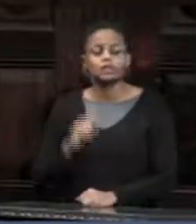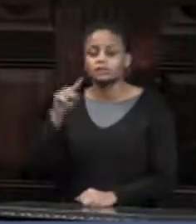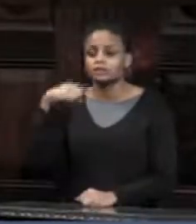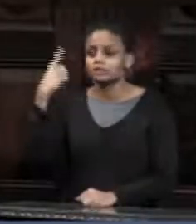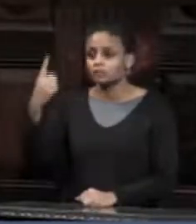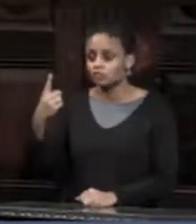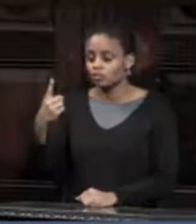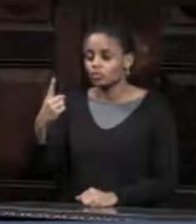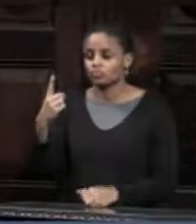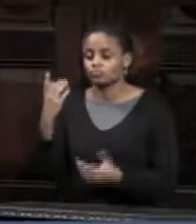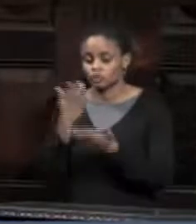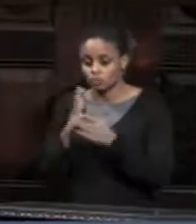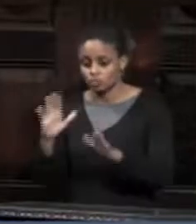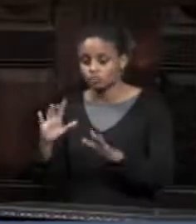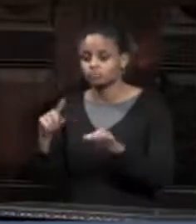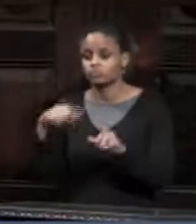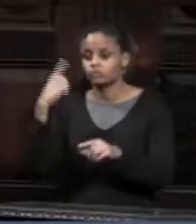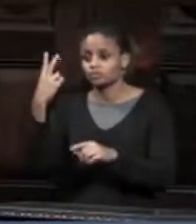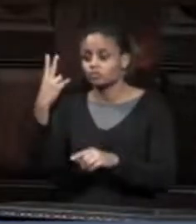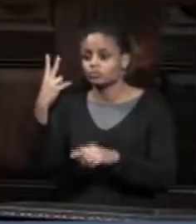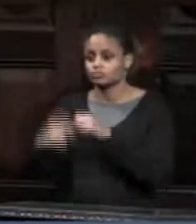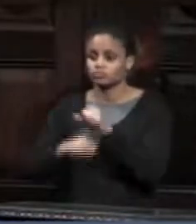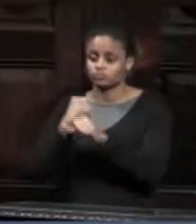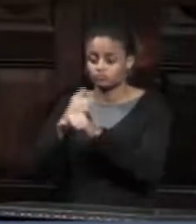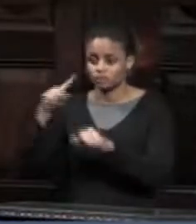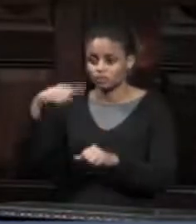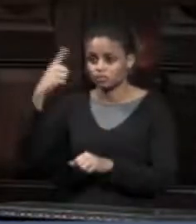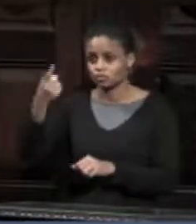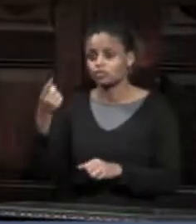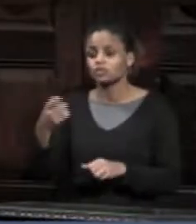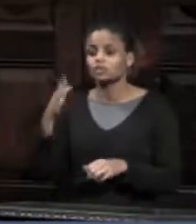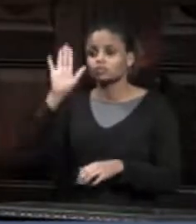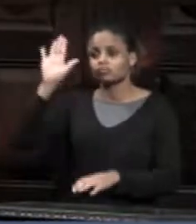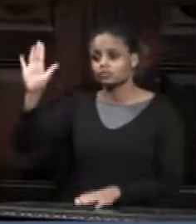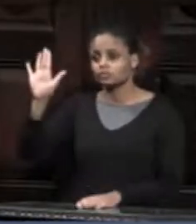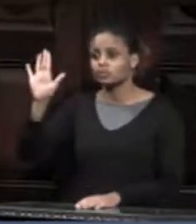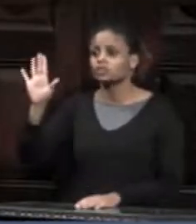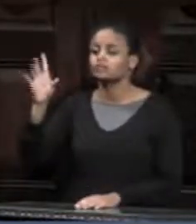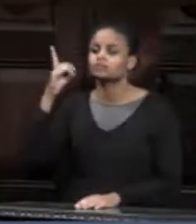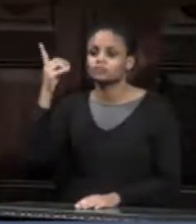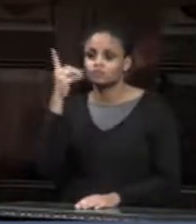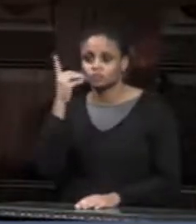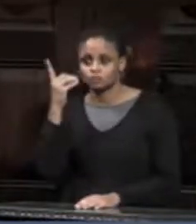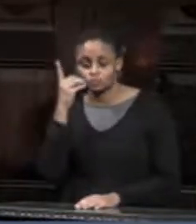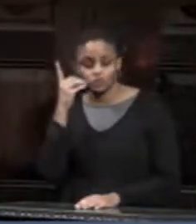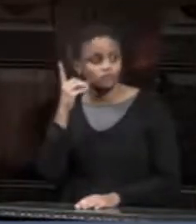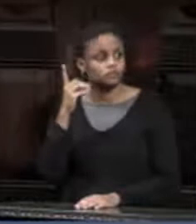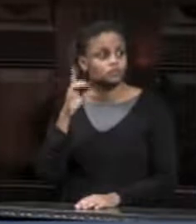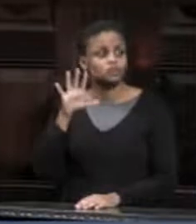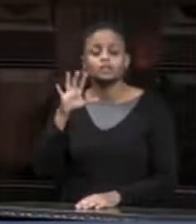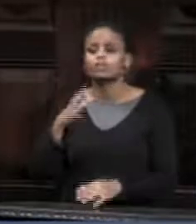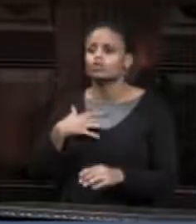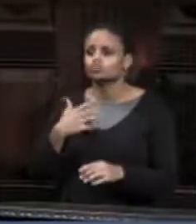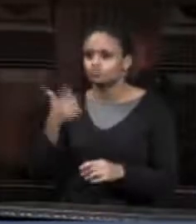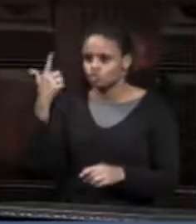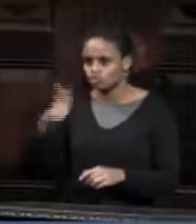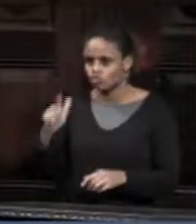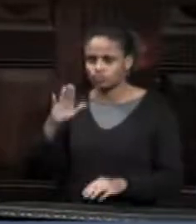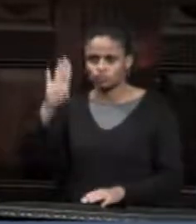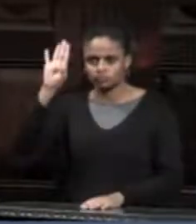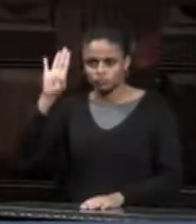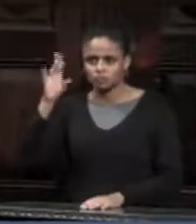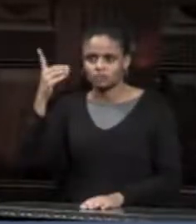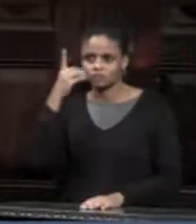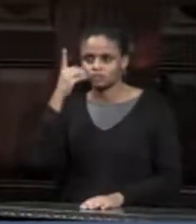deputado estadual, vim para essa casa e não me candidataria à reeleição.